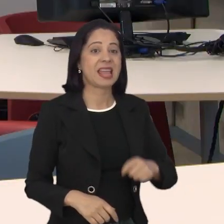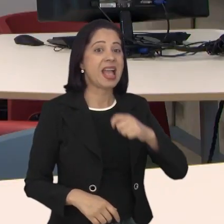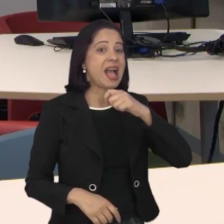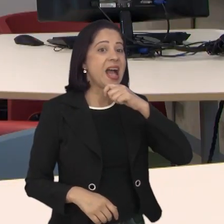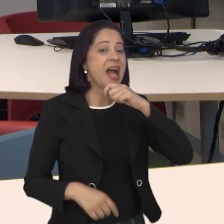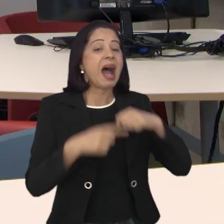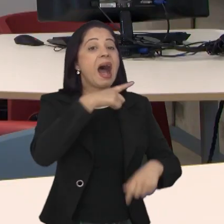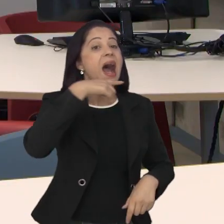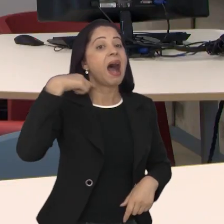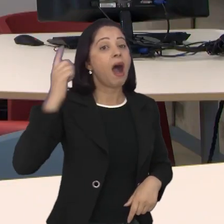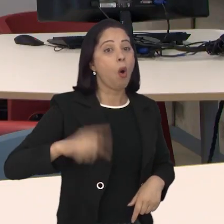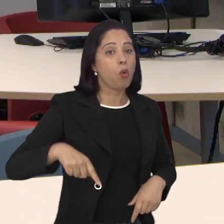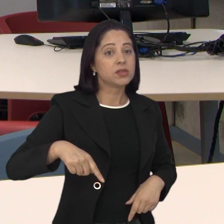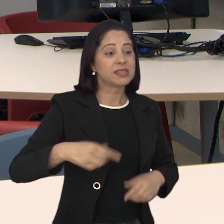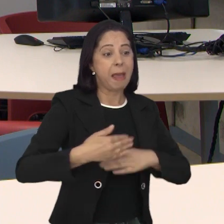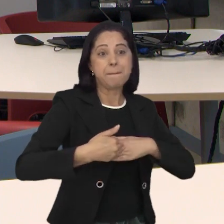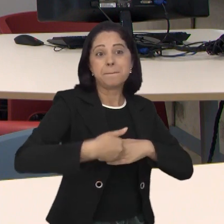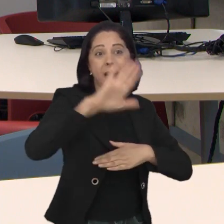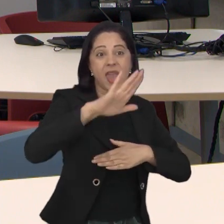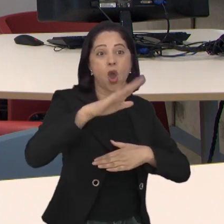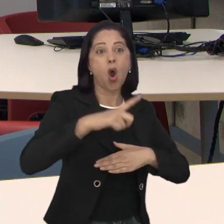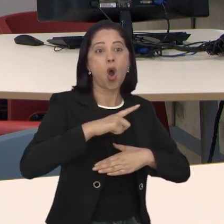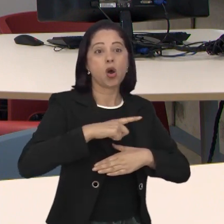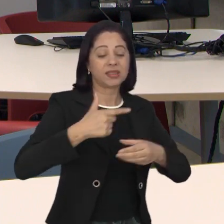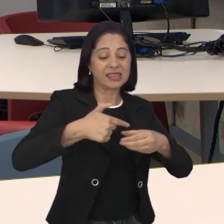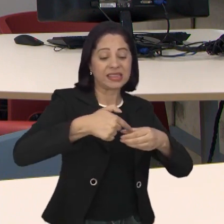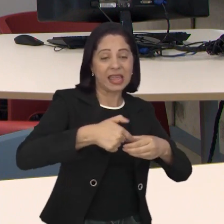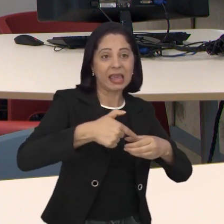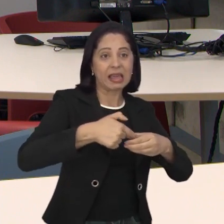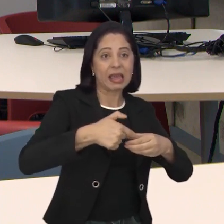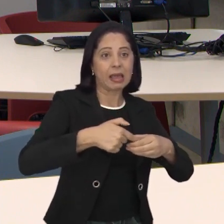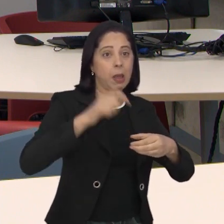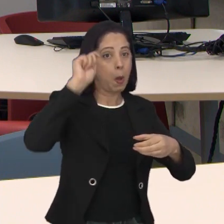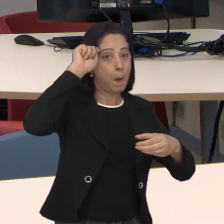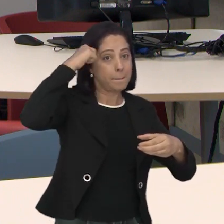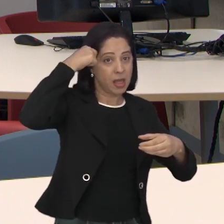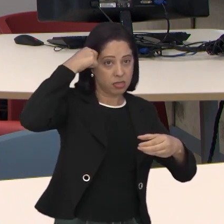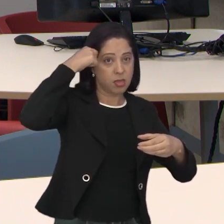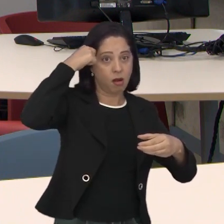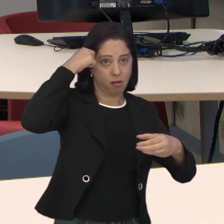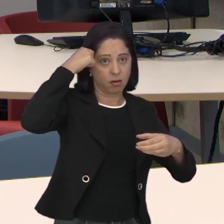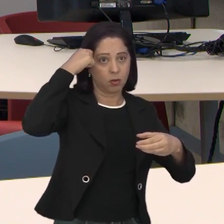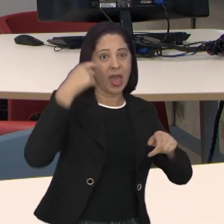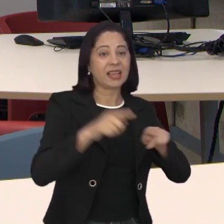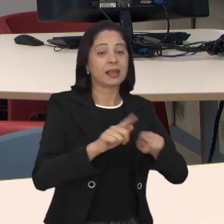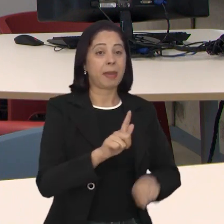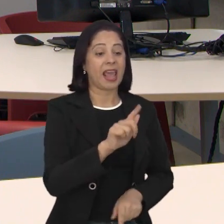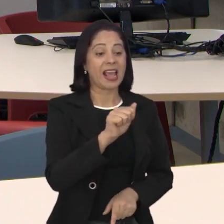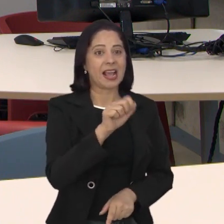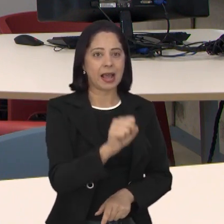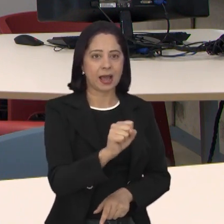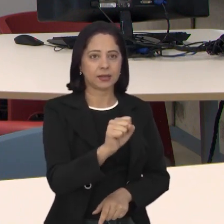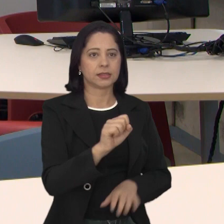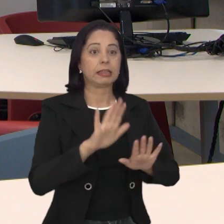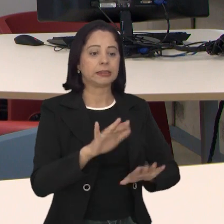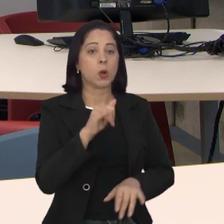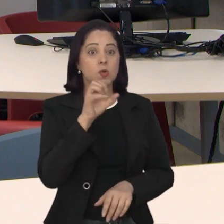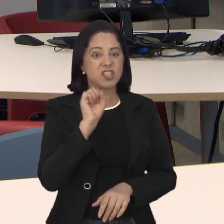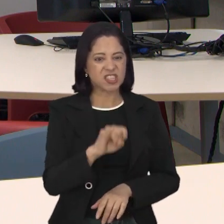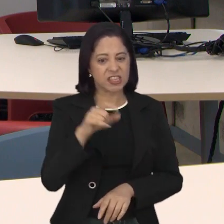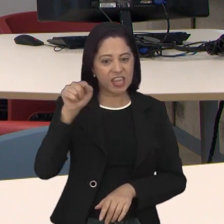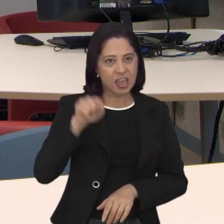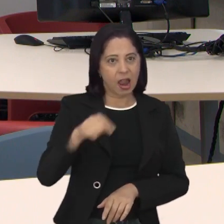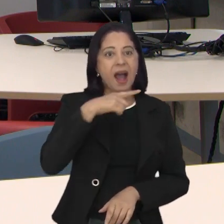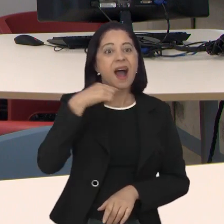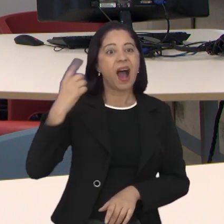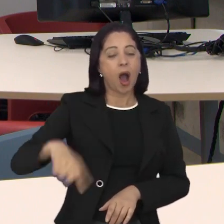Rússia é o maior produtor mundial de gás natural e e também um dos maiores produtores de petróleo Então a partir do momento que a